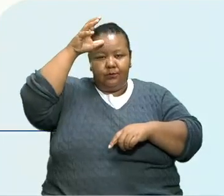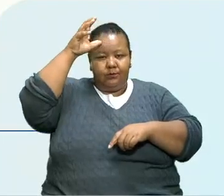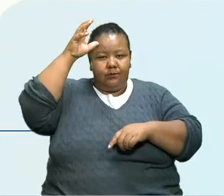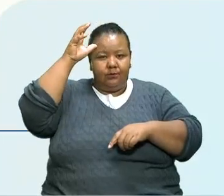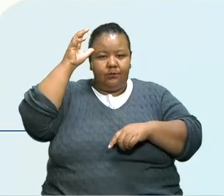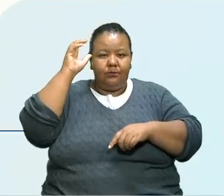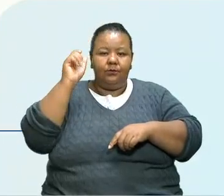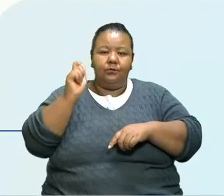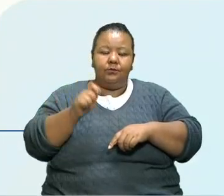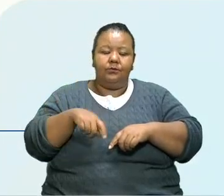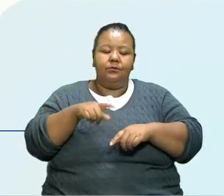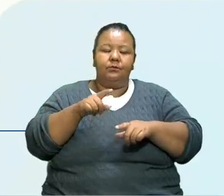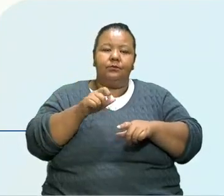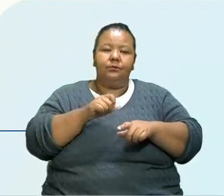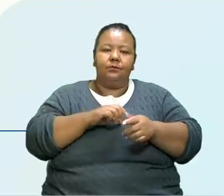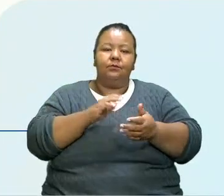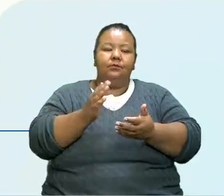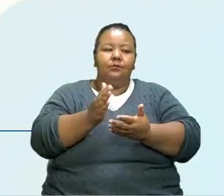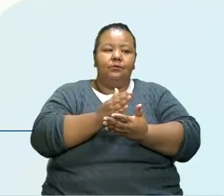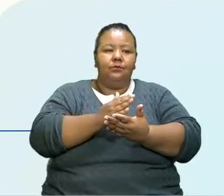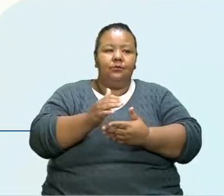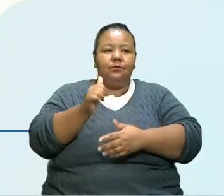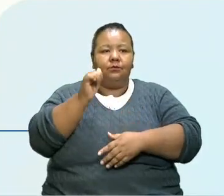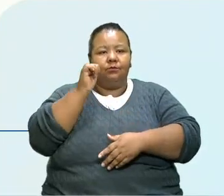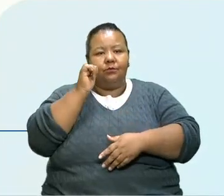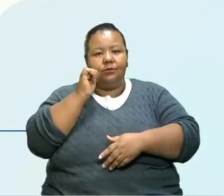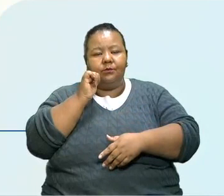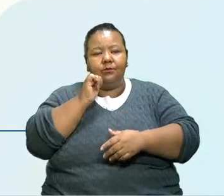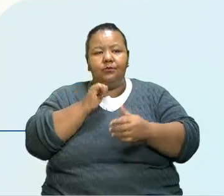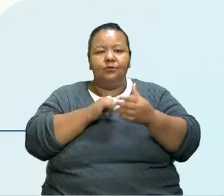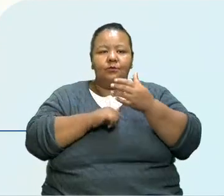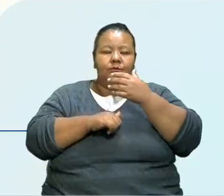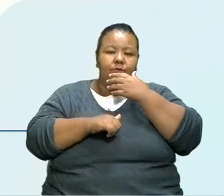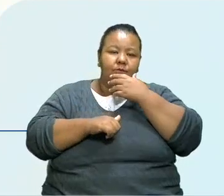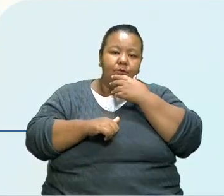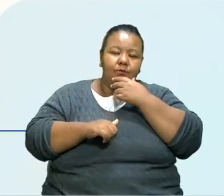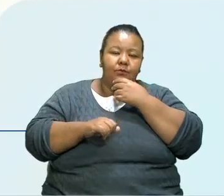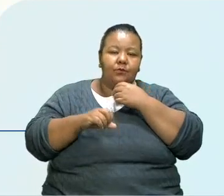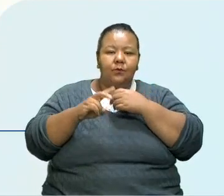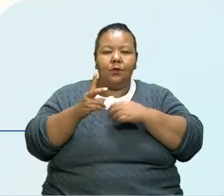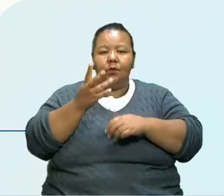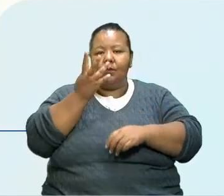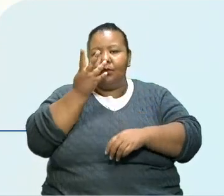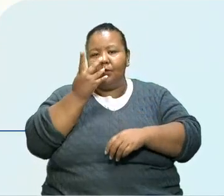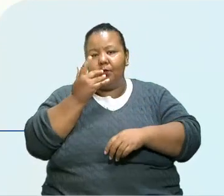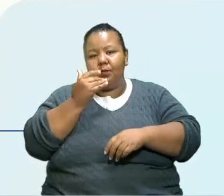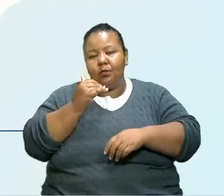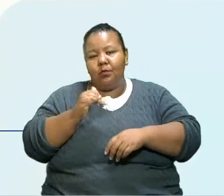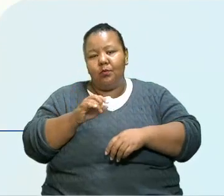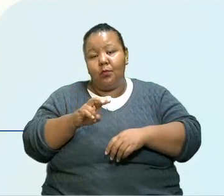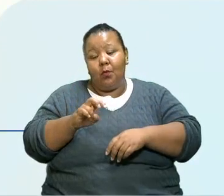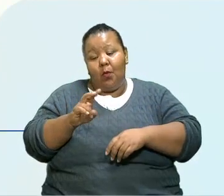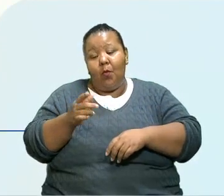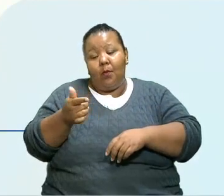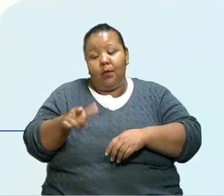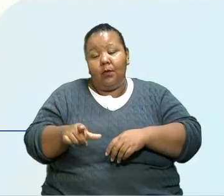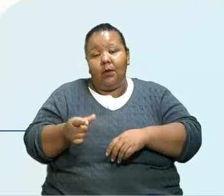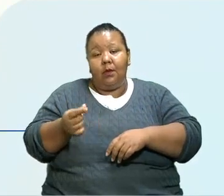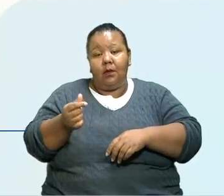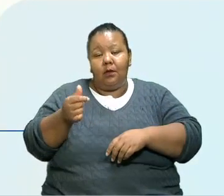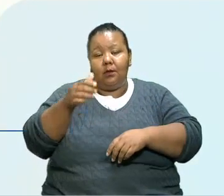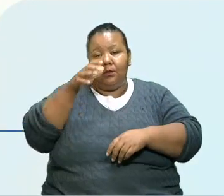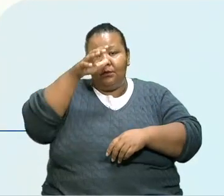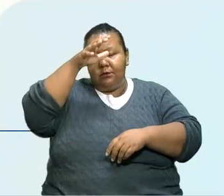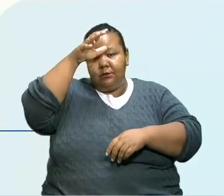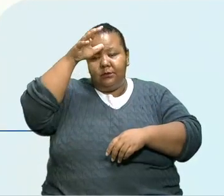por categorias, feminino, masculino ou infantil, ou pelo ganho do cliente, que as operadoras telefônicas fazem